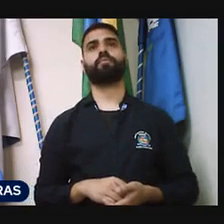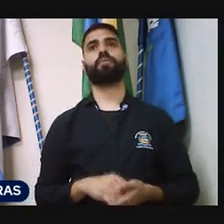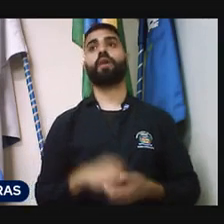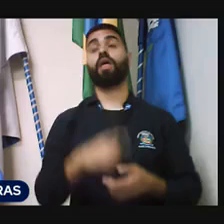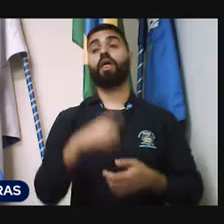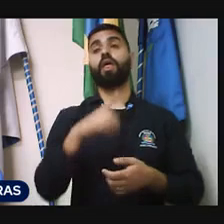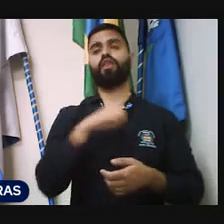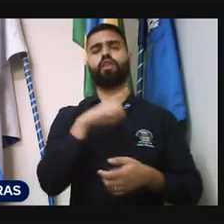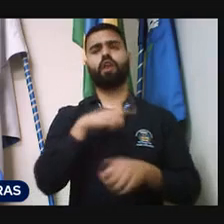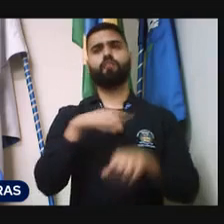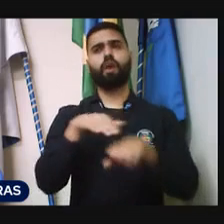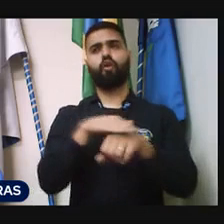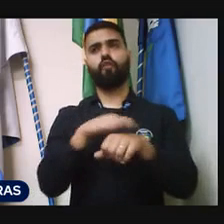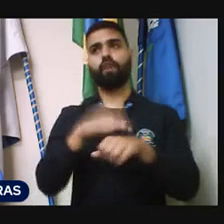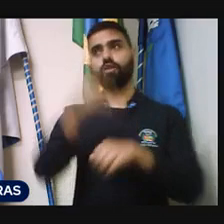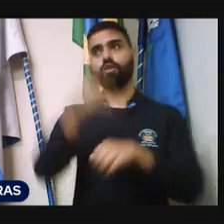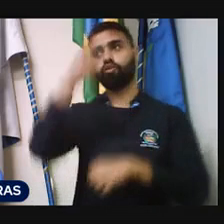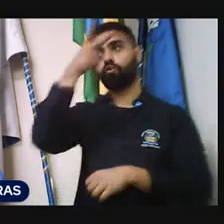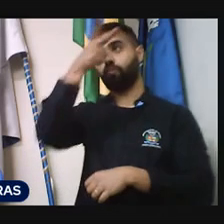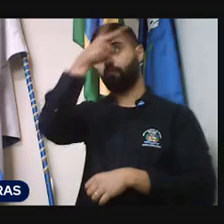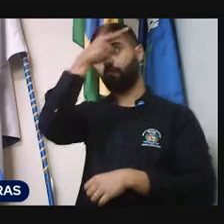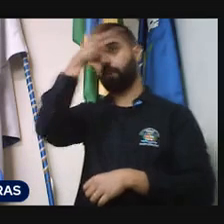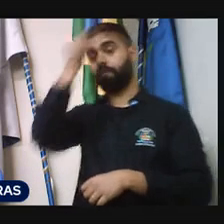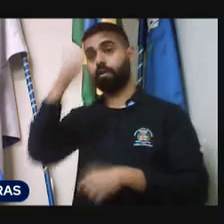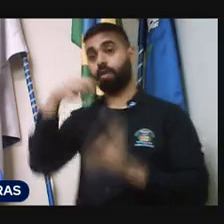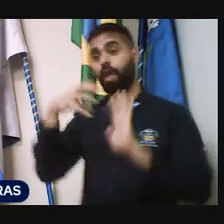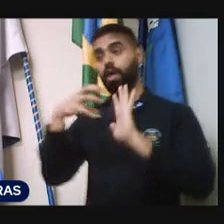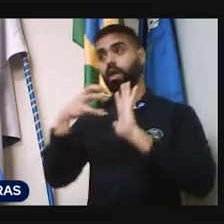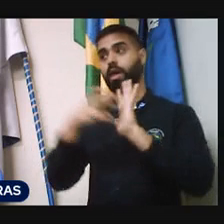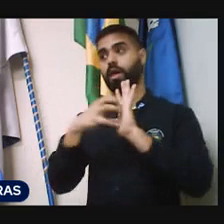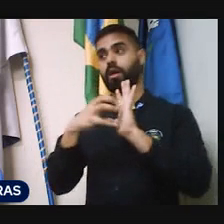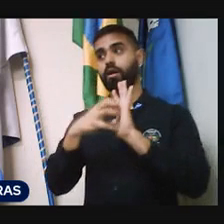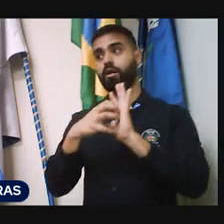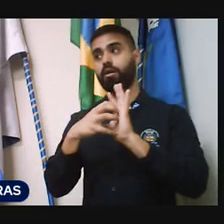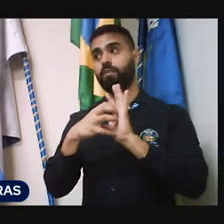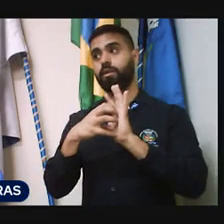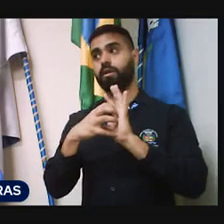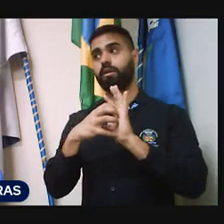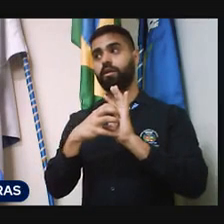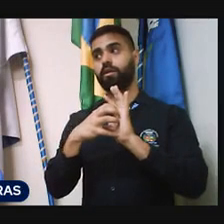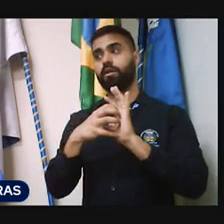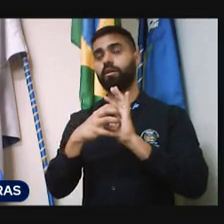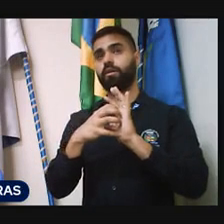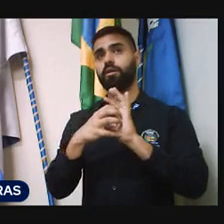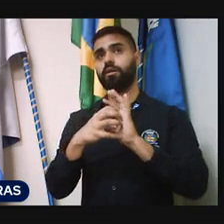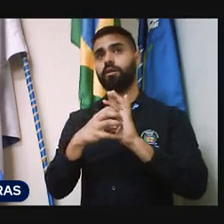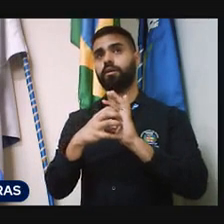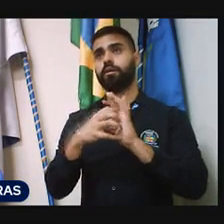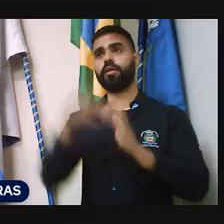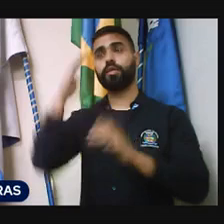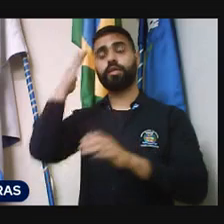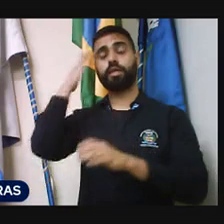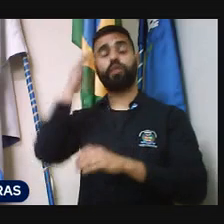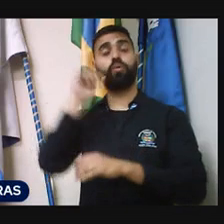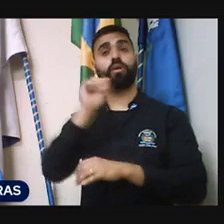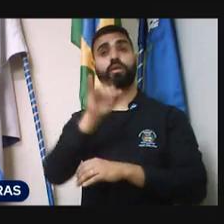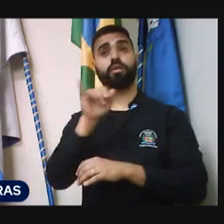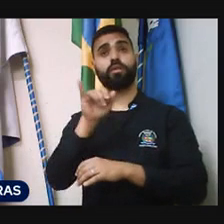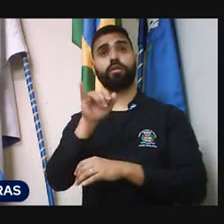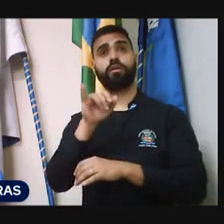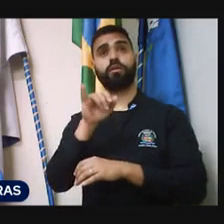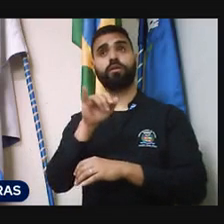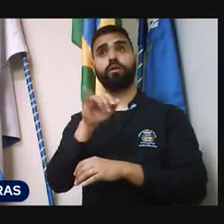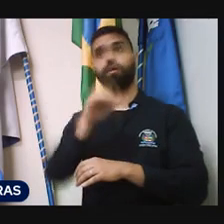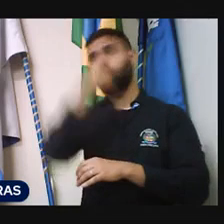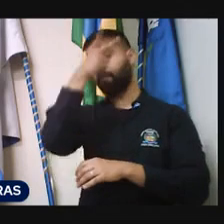entre o prefeito e ó a câmera em que se entendia que se como a devolução que